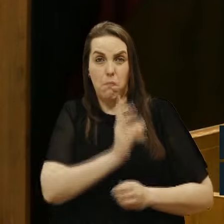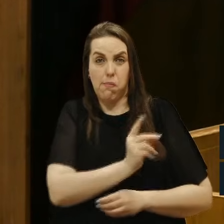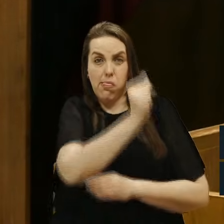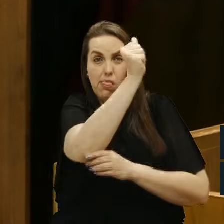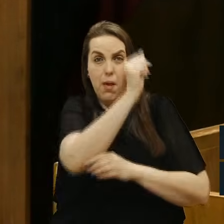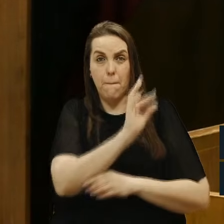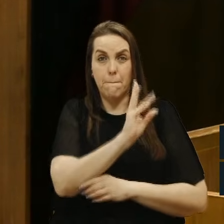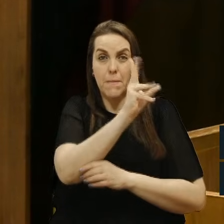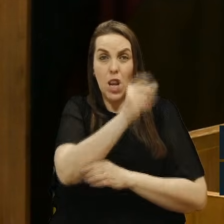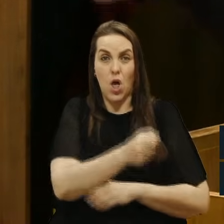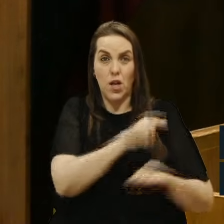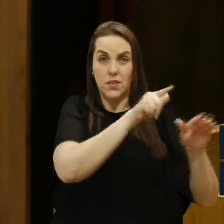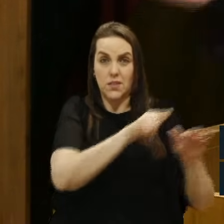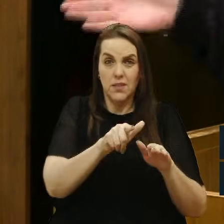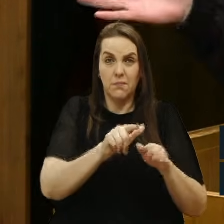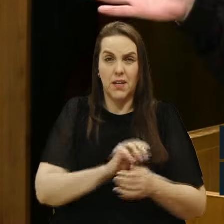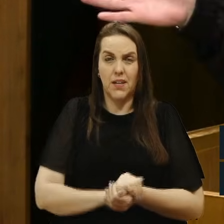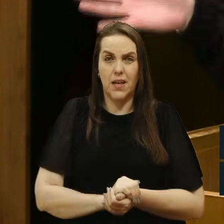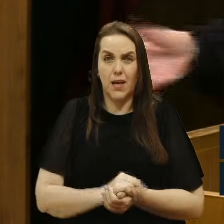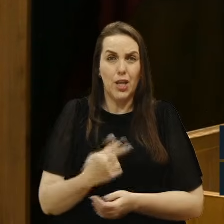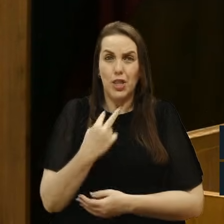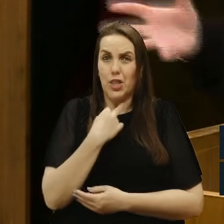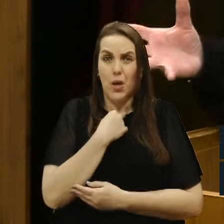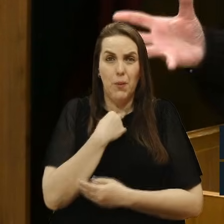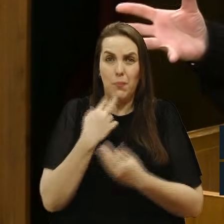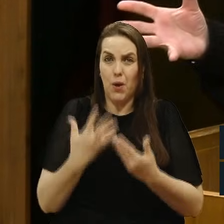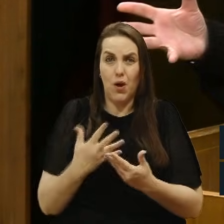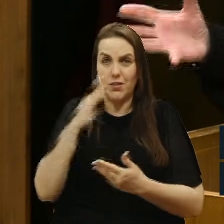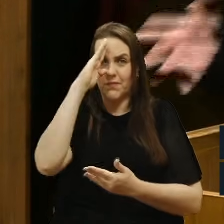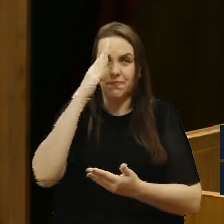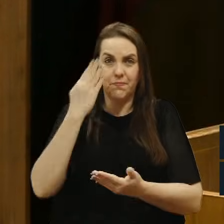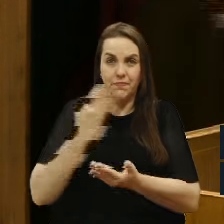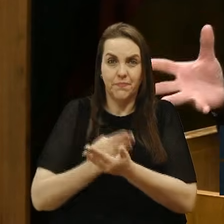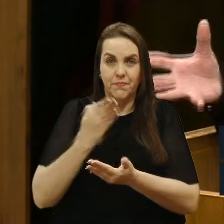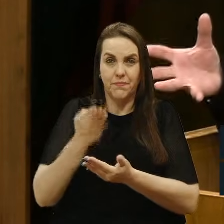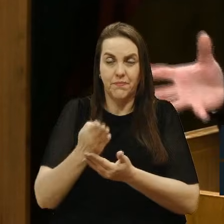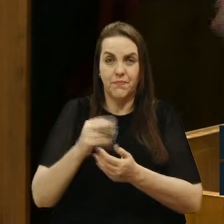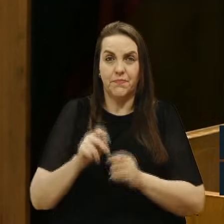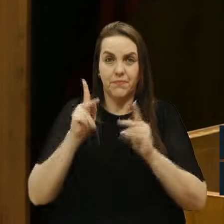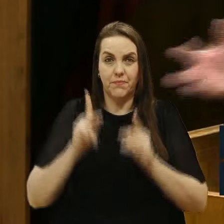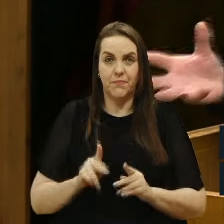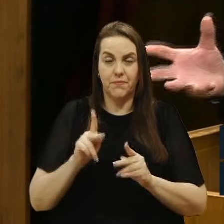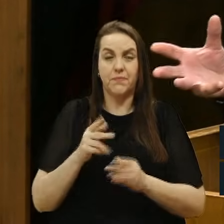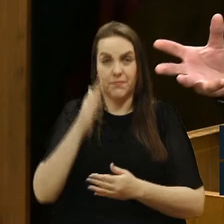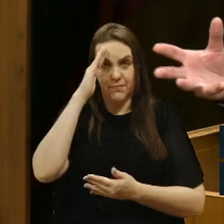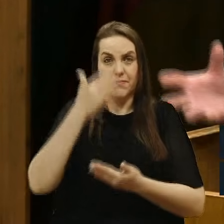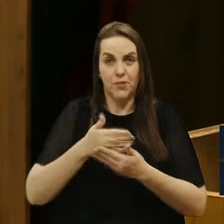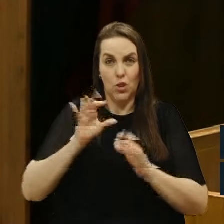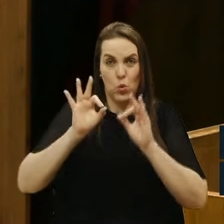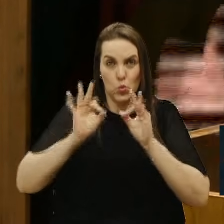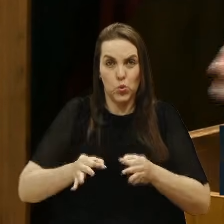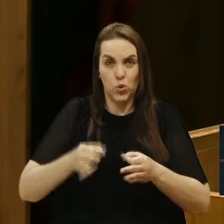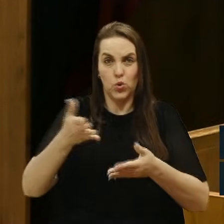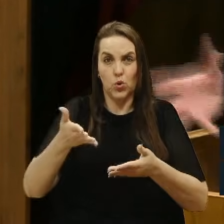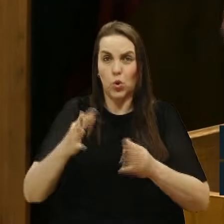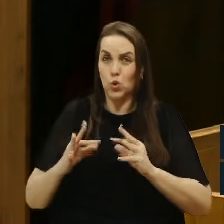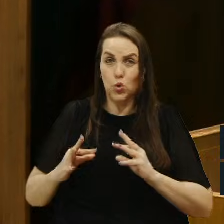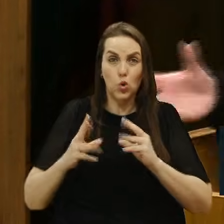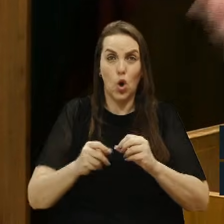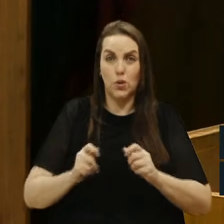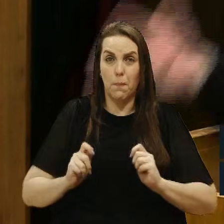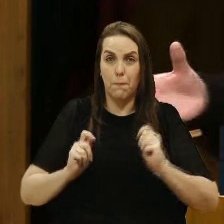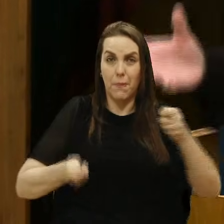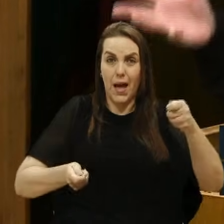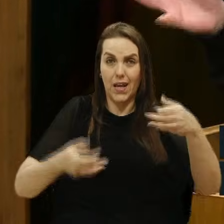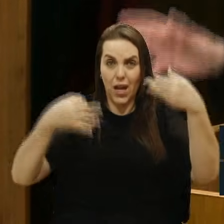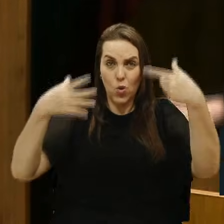por semana. Eu não posso crer que tem gente que acha justo que todos paguem